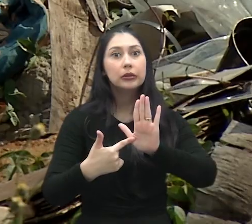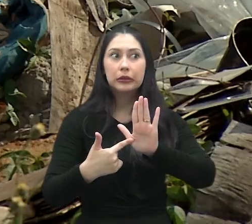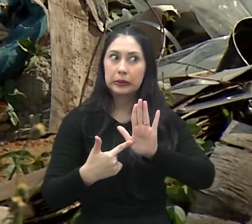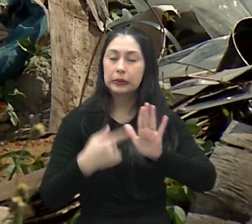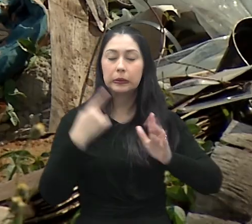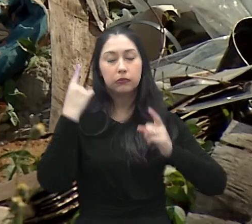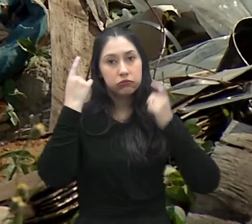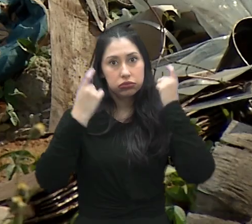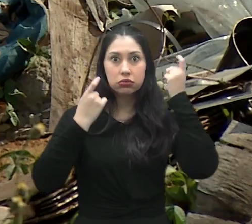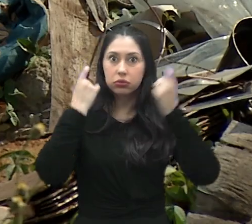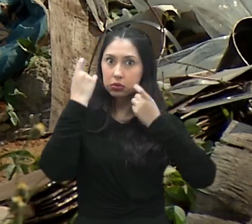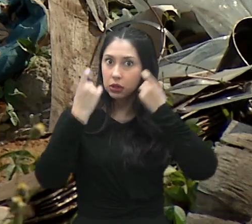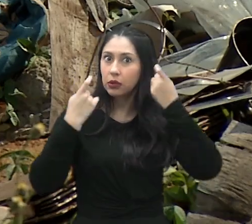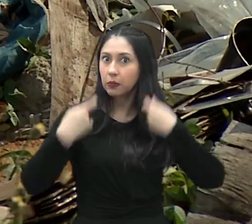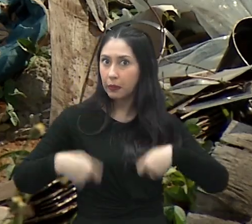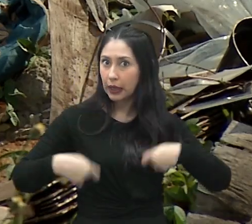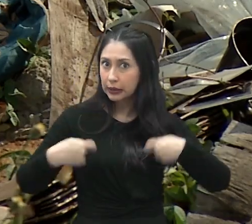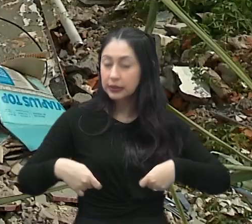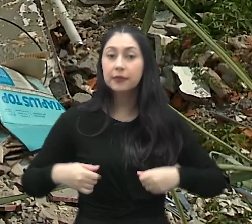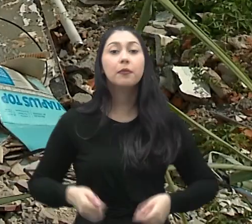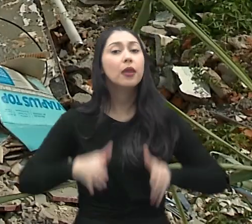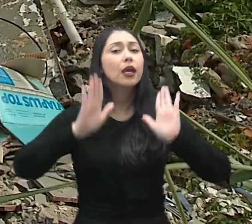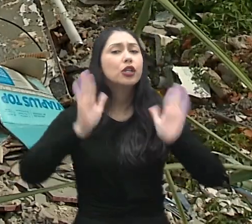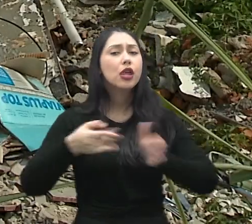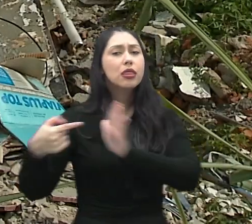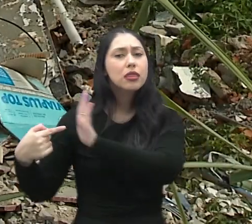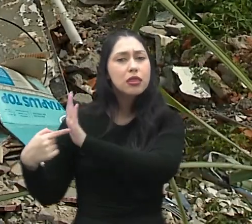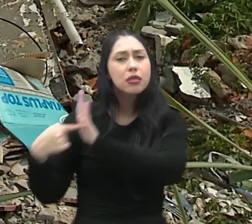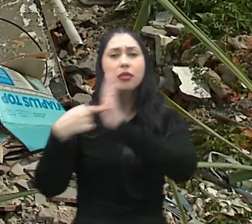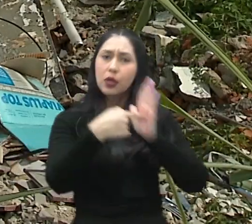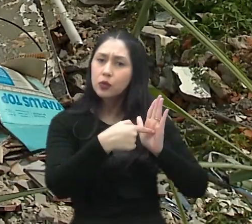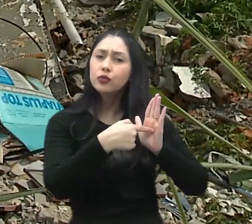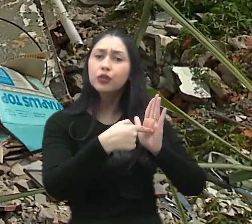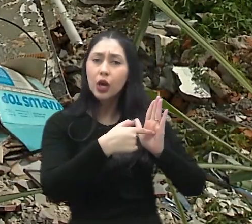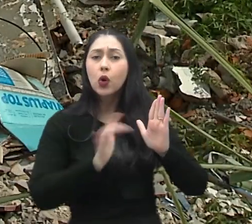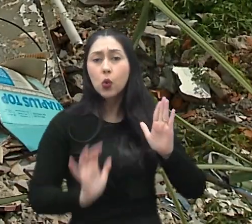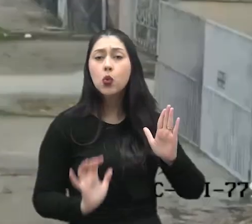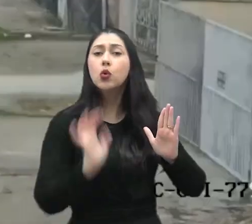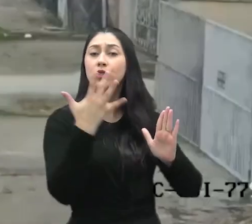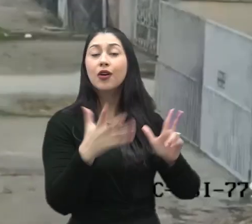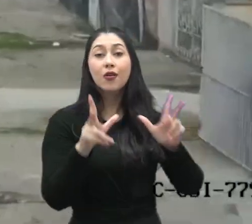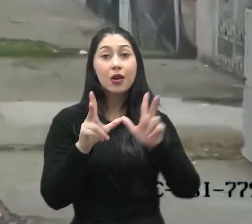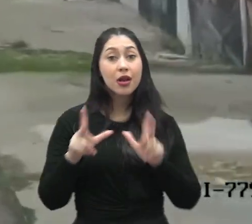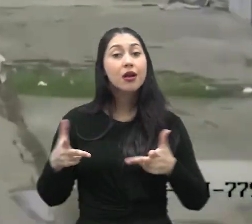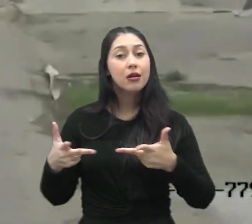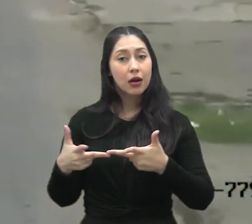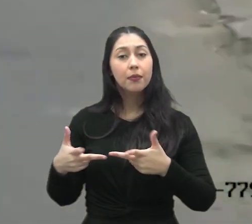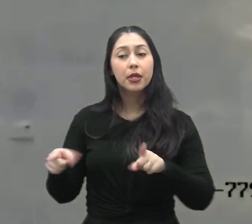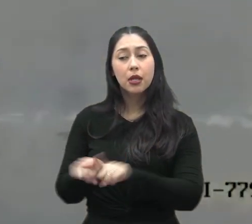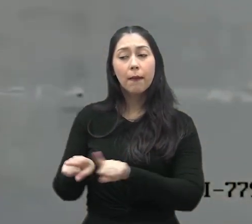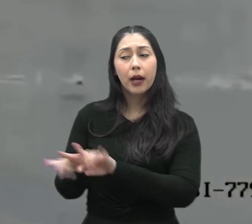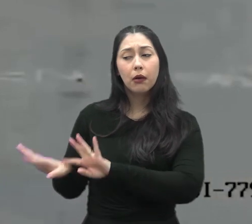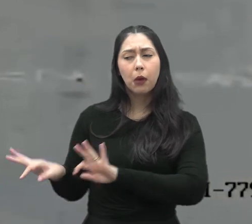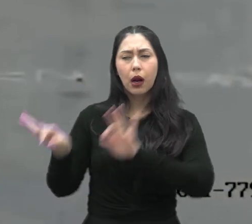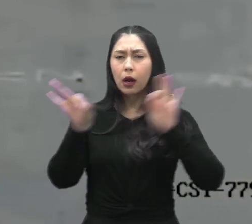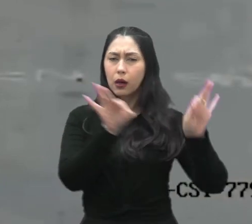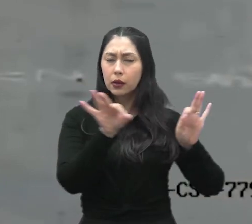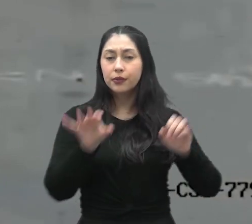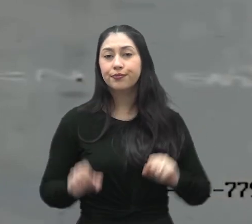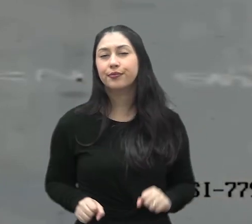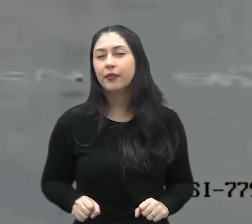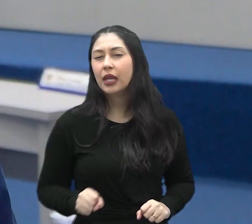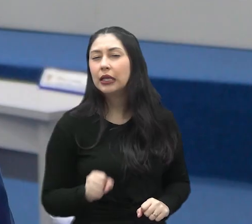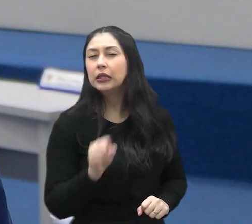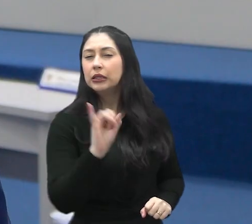residenciais revelam uma realidade preocupante. A situação foi motivo de denúncias que chegaram às autoridades e à Câmara de